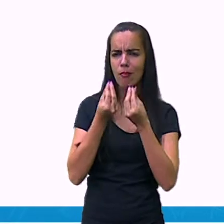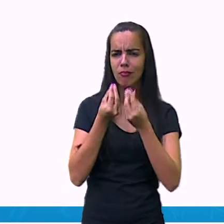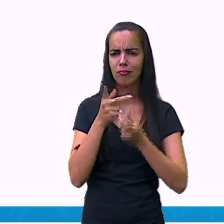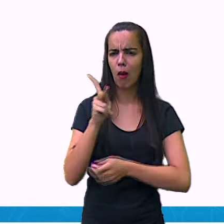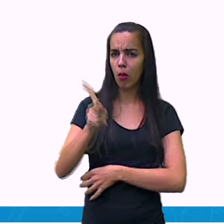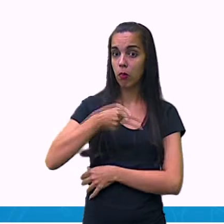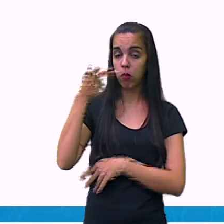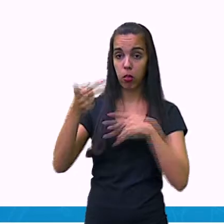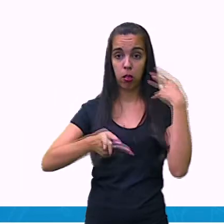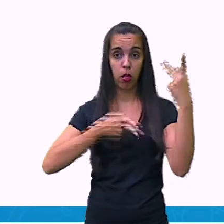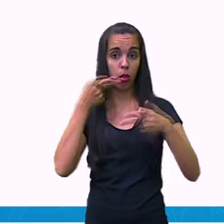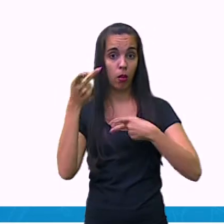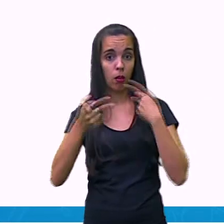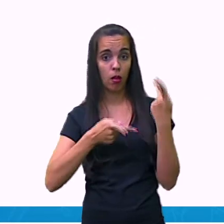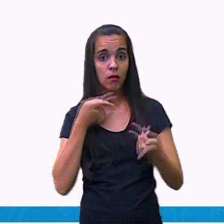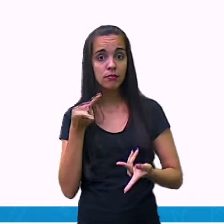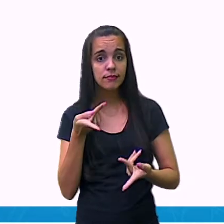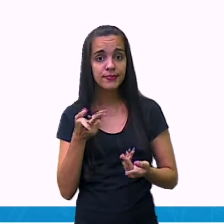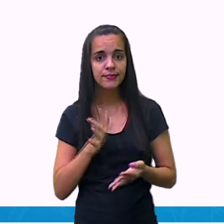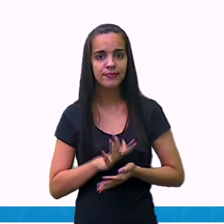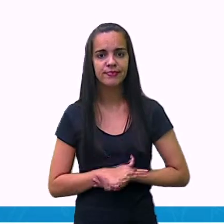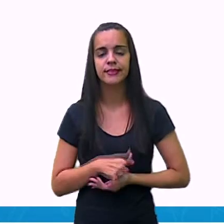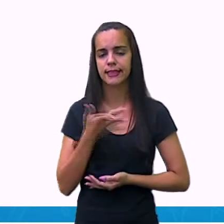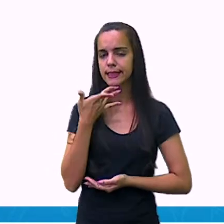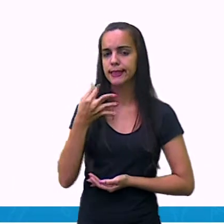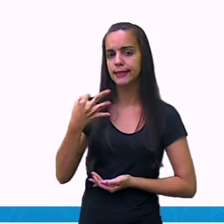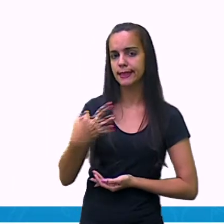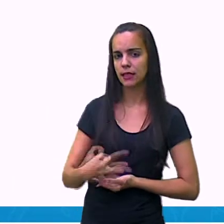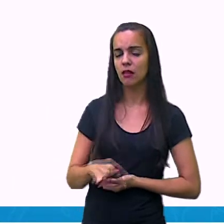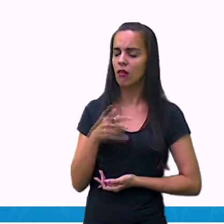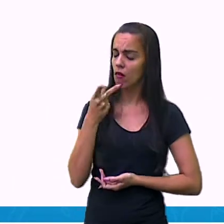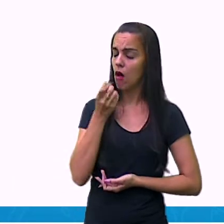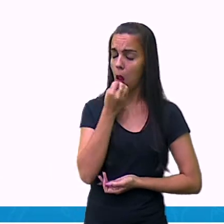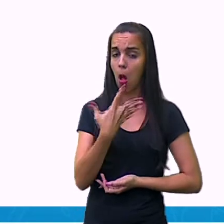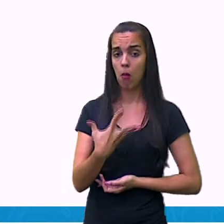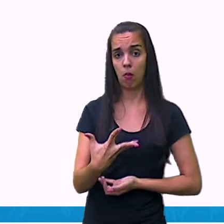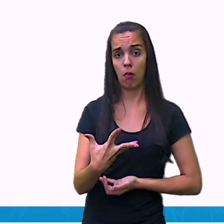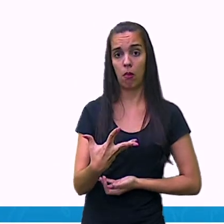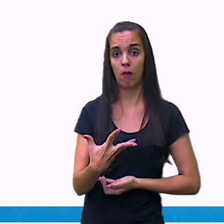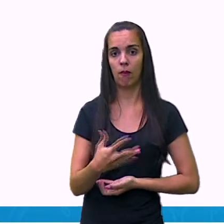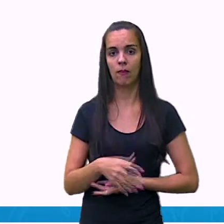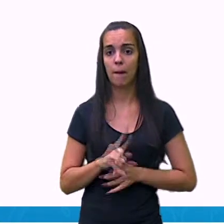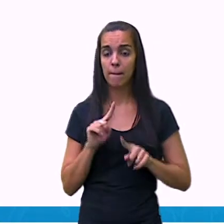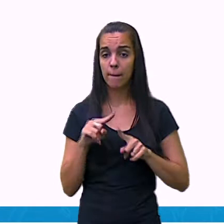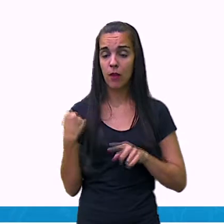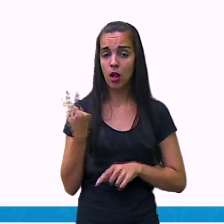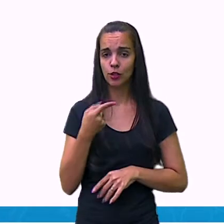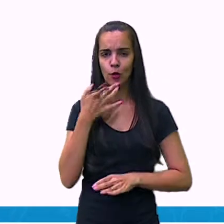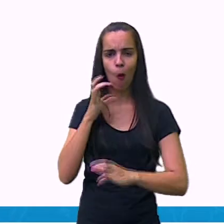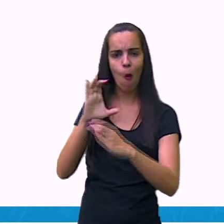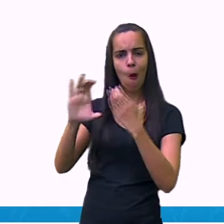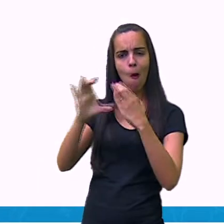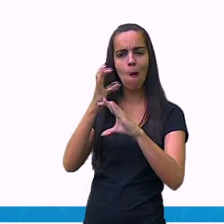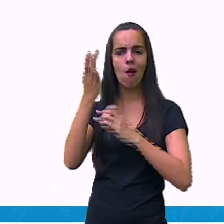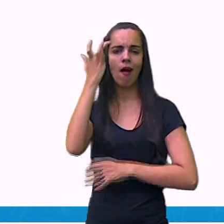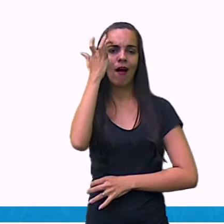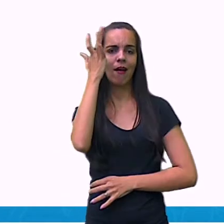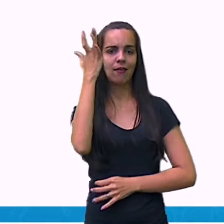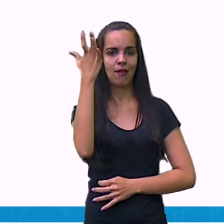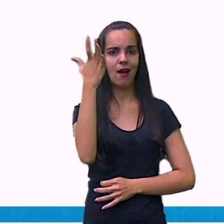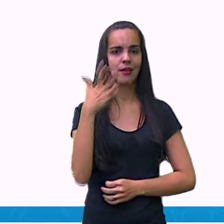seria ficar falante? Tá certo, falar é bom, A gente se comunica fácil,